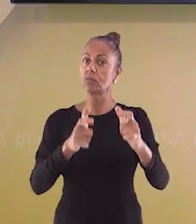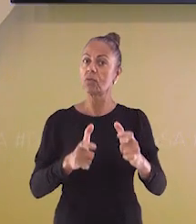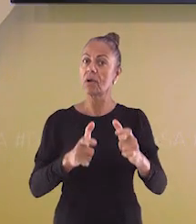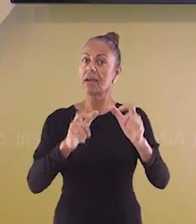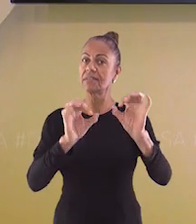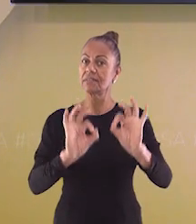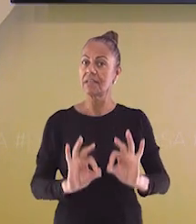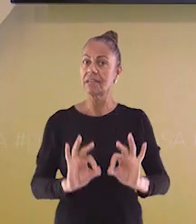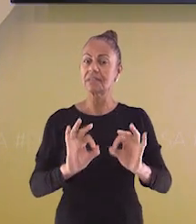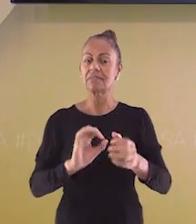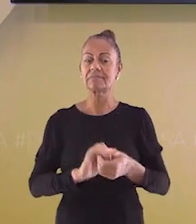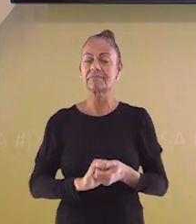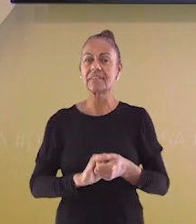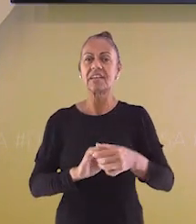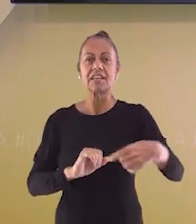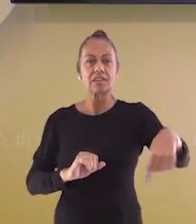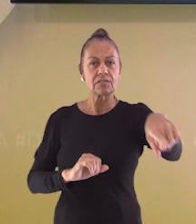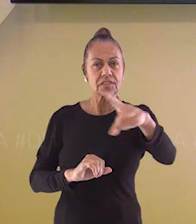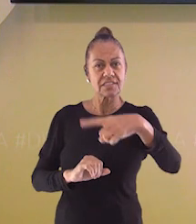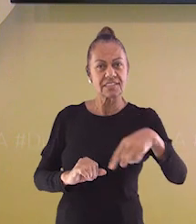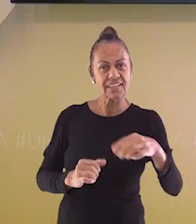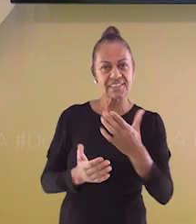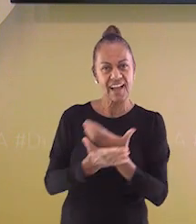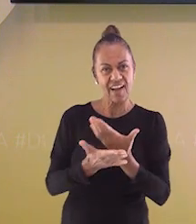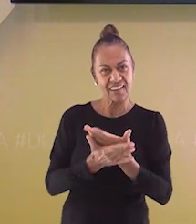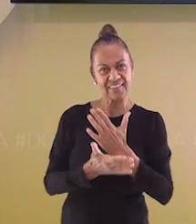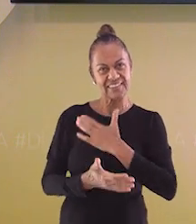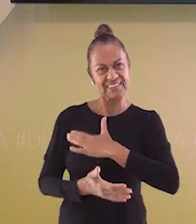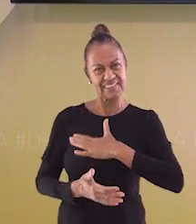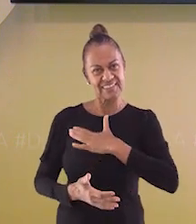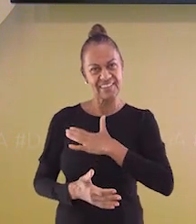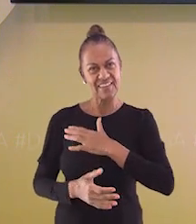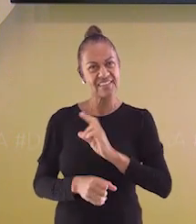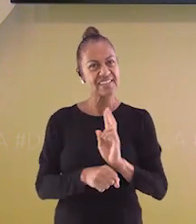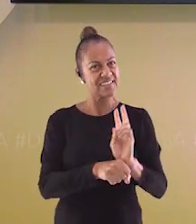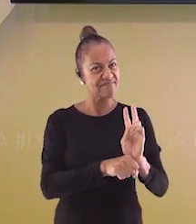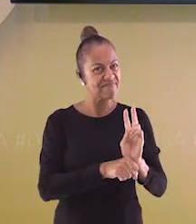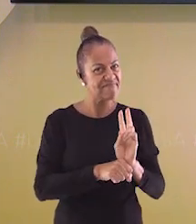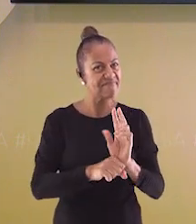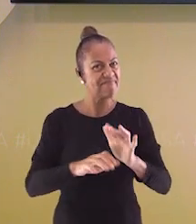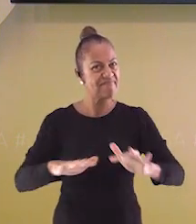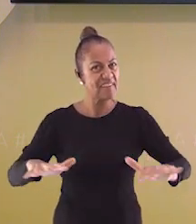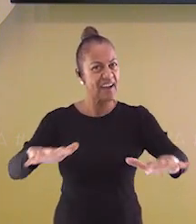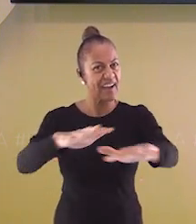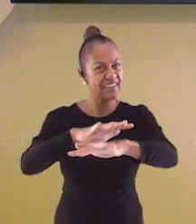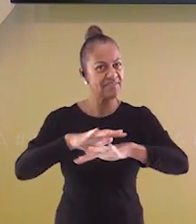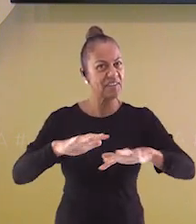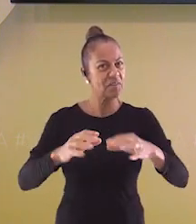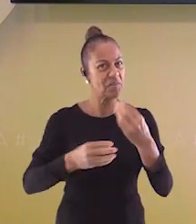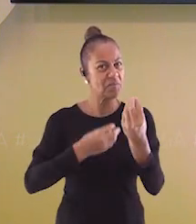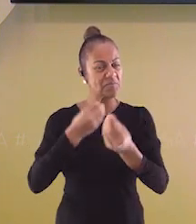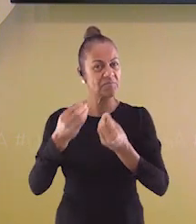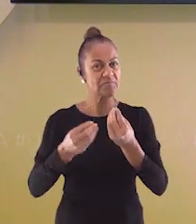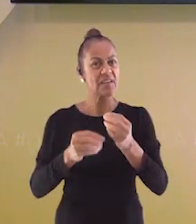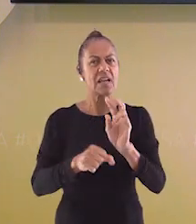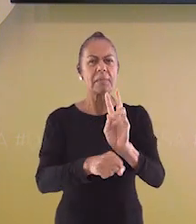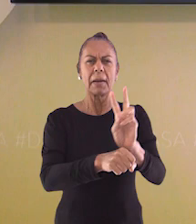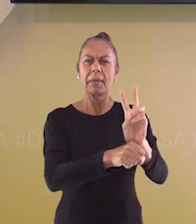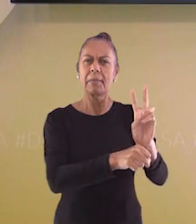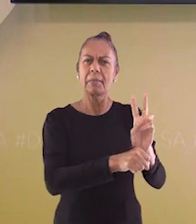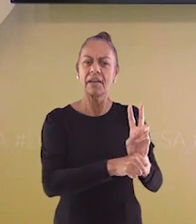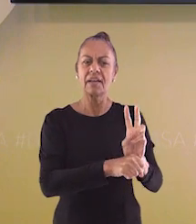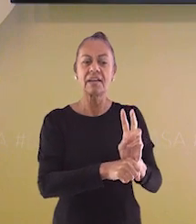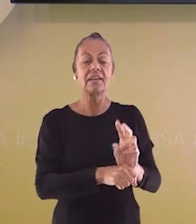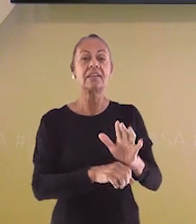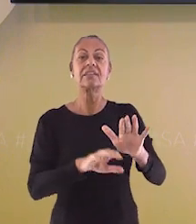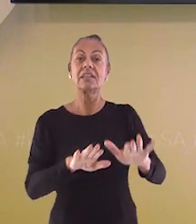aula? Estão fazendo sua parte para preservar nossas águas? Eu espero que sim. E se, assim como a professora Larissa, tiverem uma